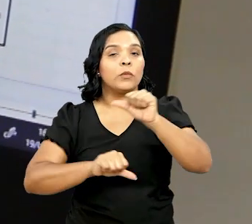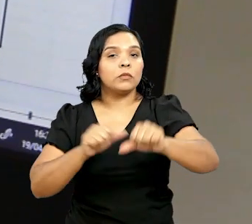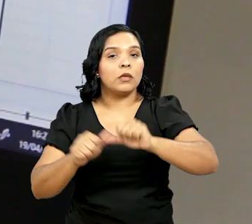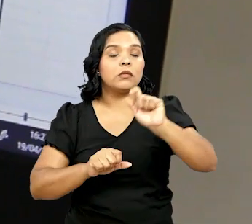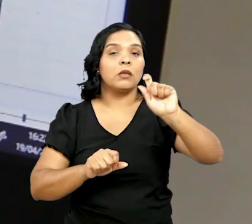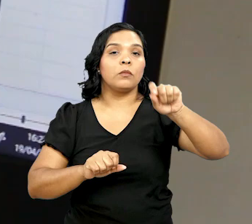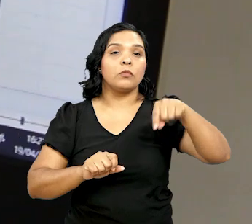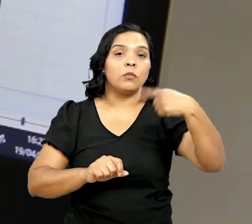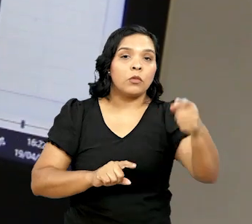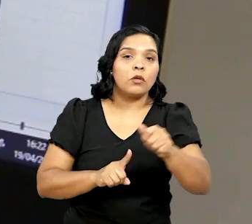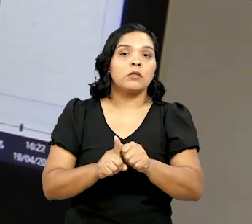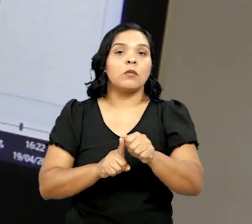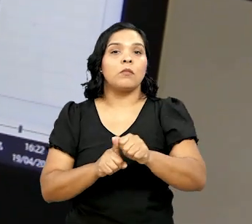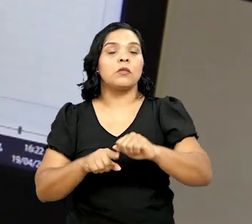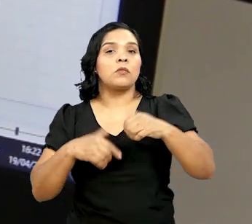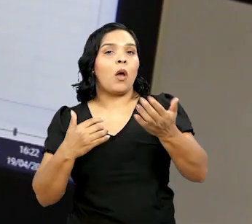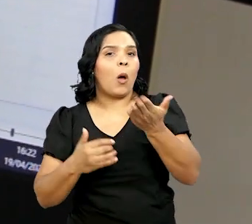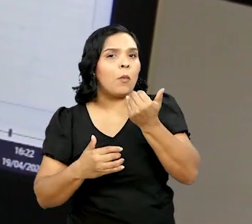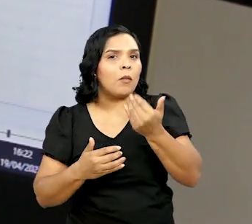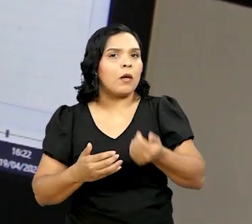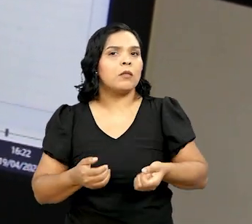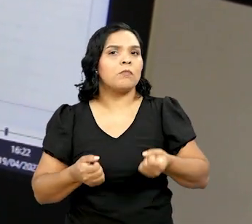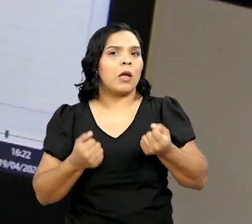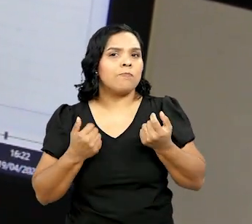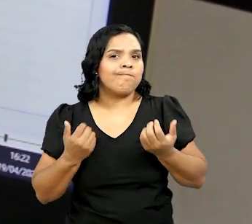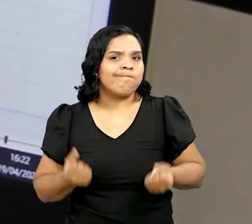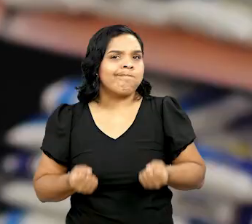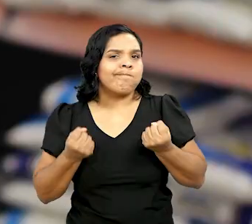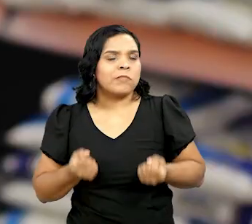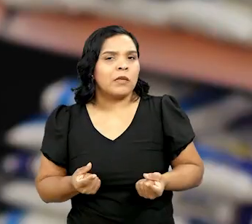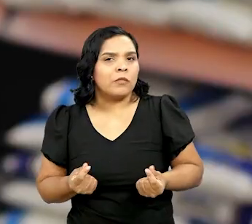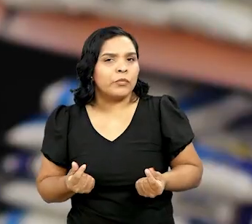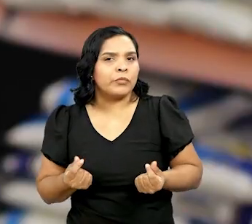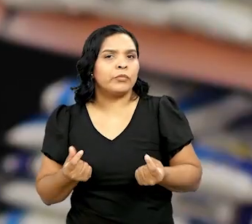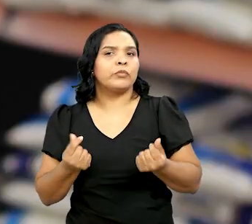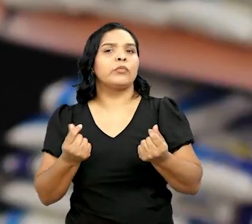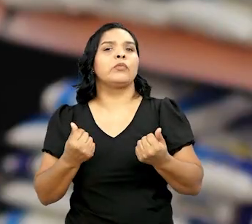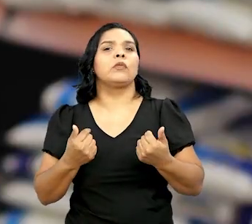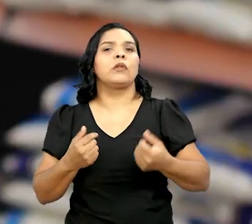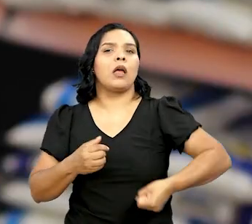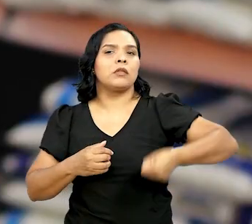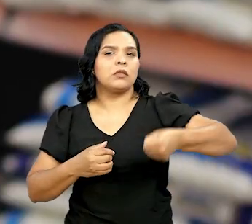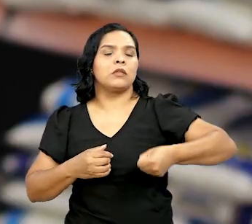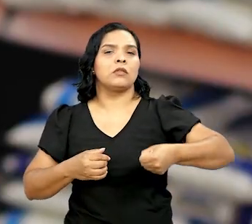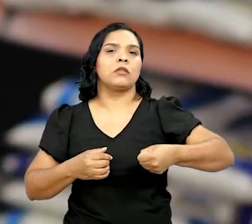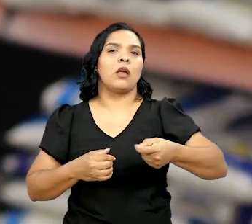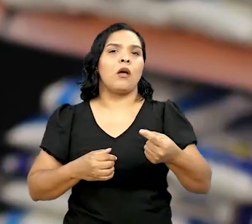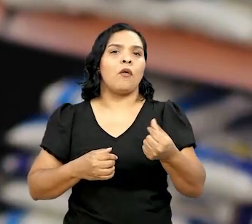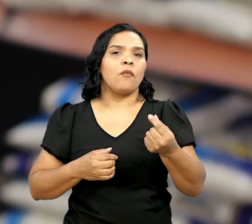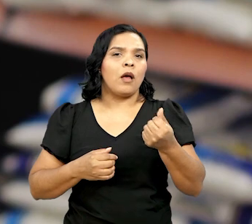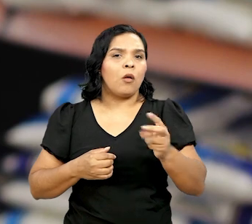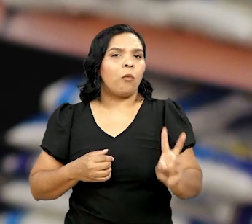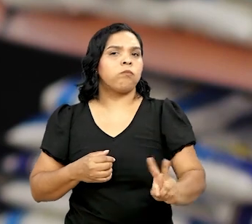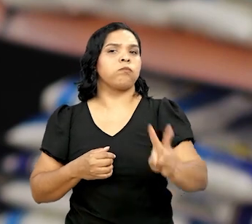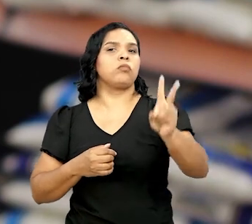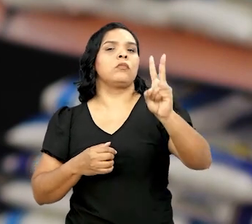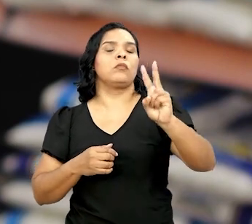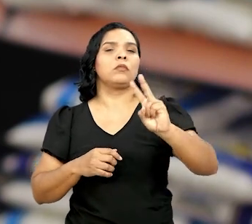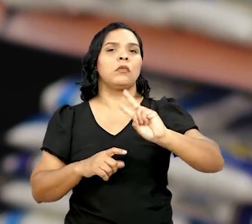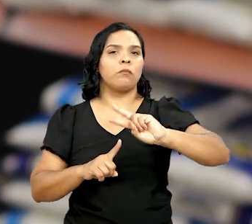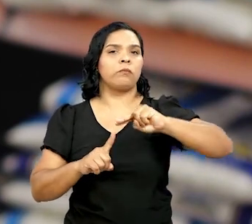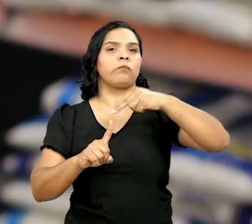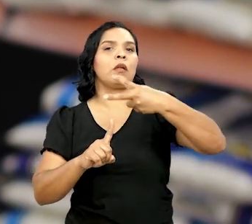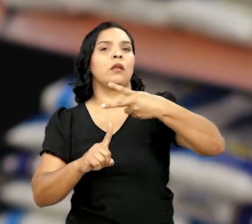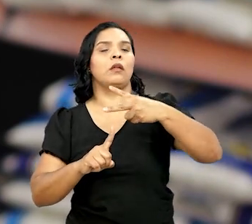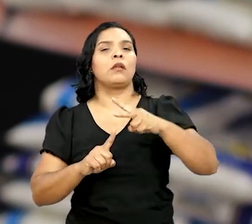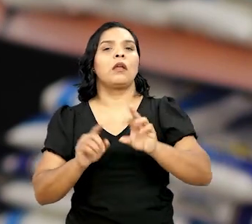mês anterior, qual alimento pesou mais, qual alimento influenciou para que a cesta tenha aumentado ou diminuído seu valor. E a